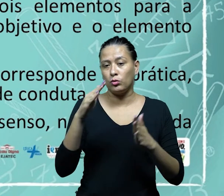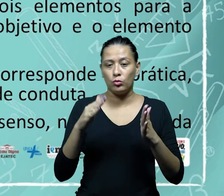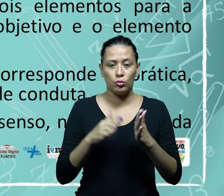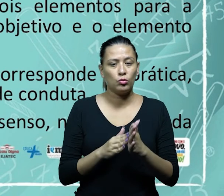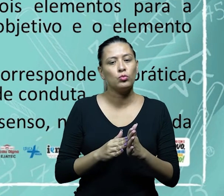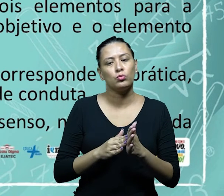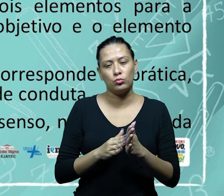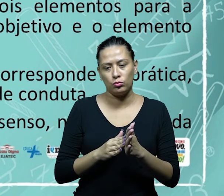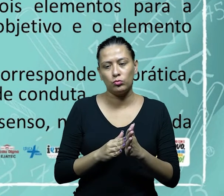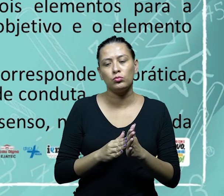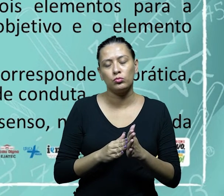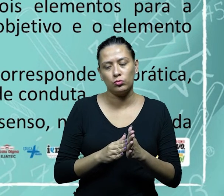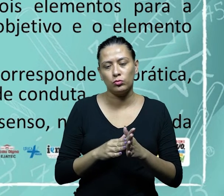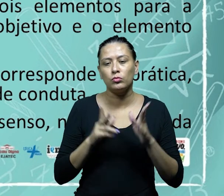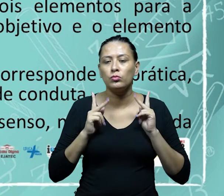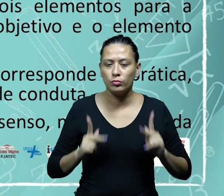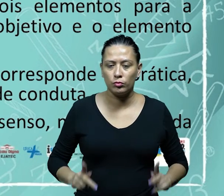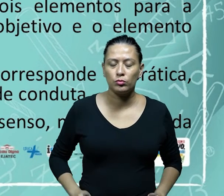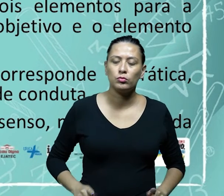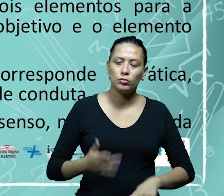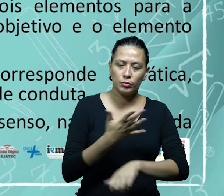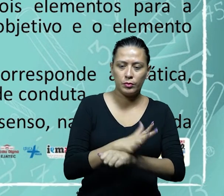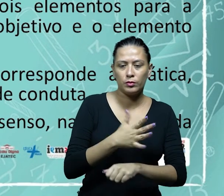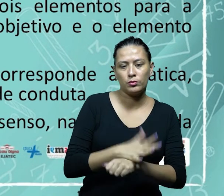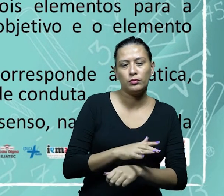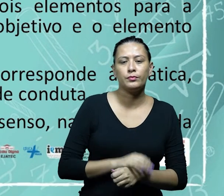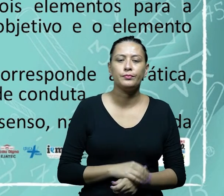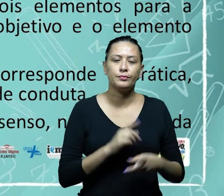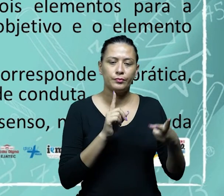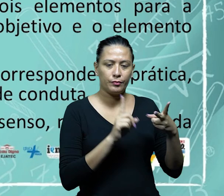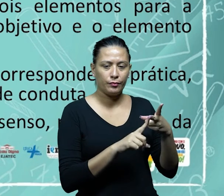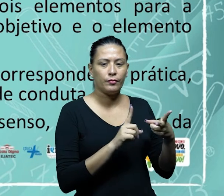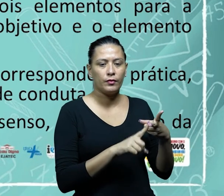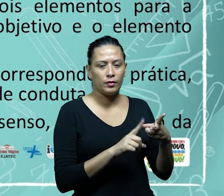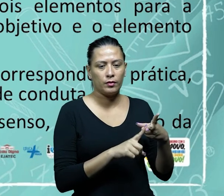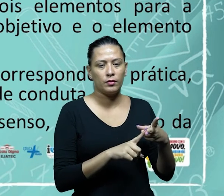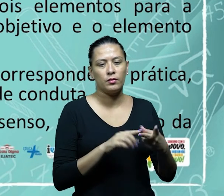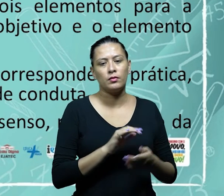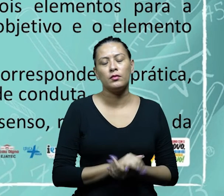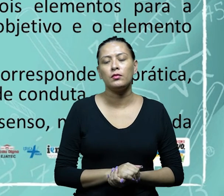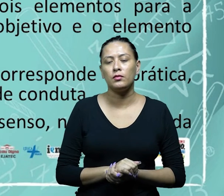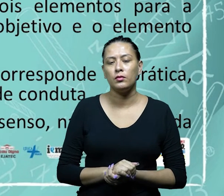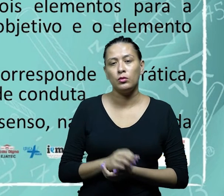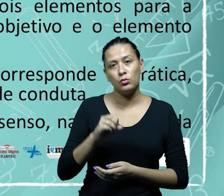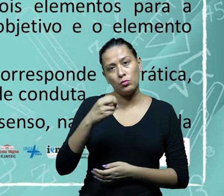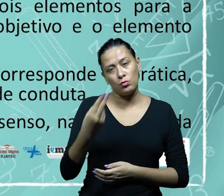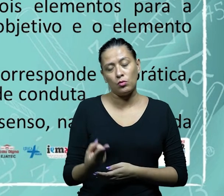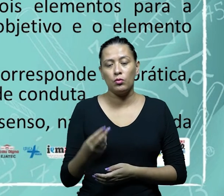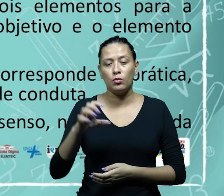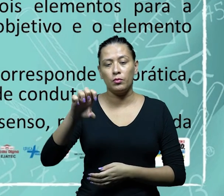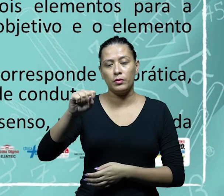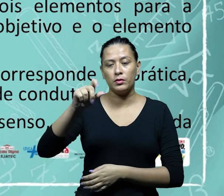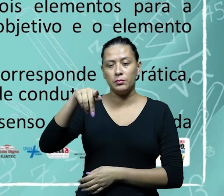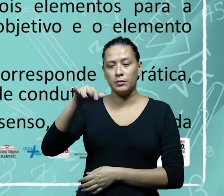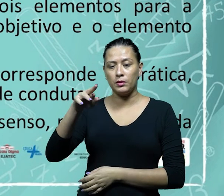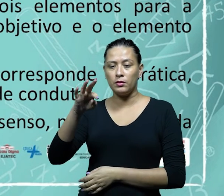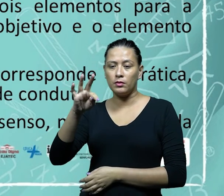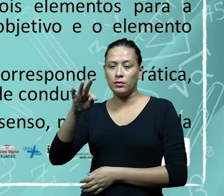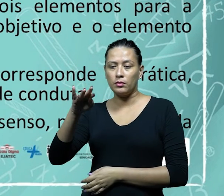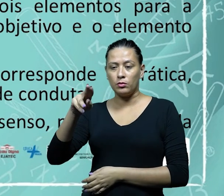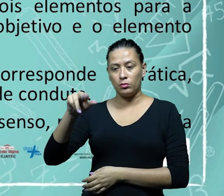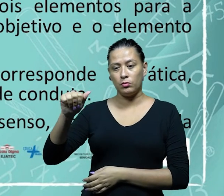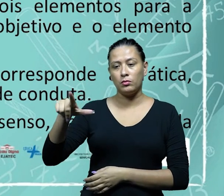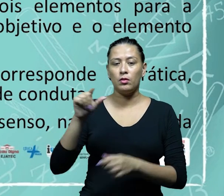e universal de uma determinada forma de Conduta já o elemento objetivo ou espiritual consiste no